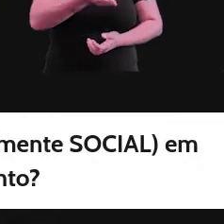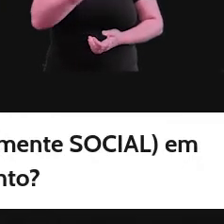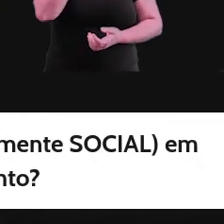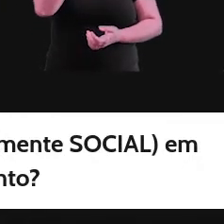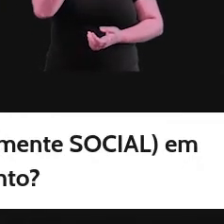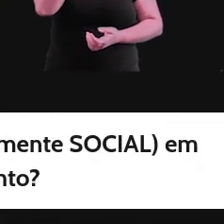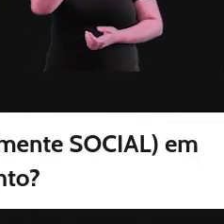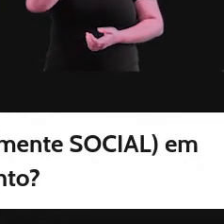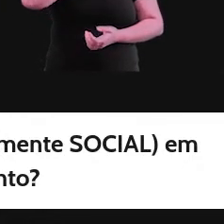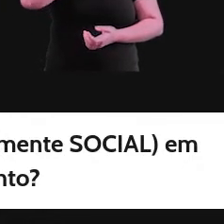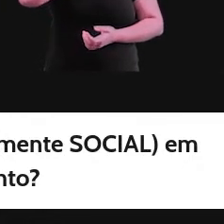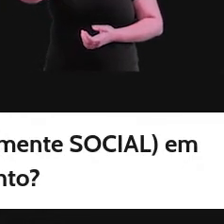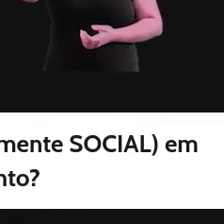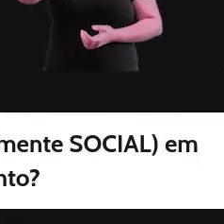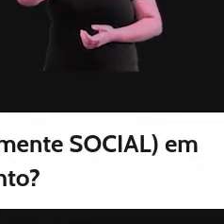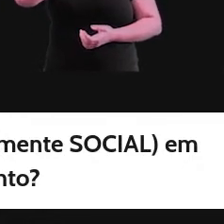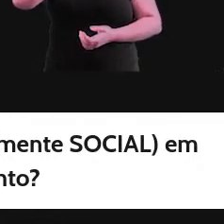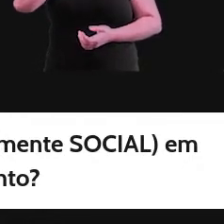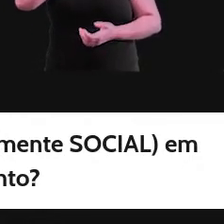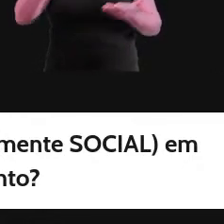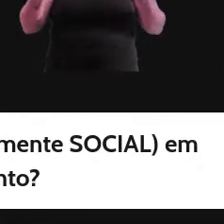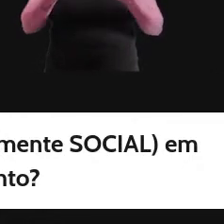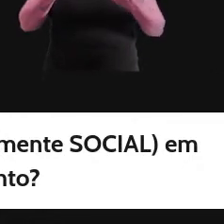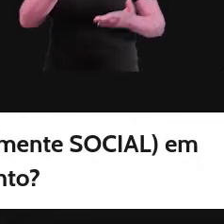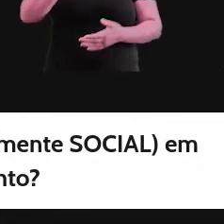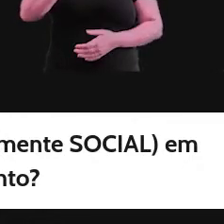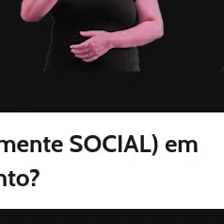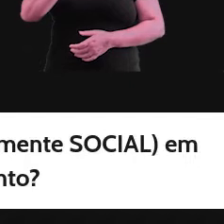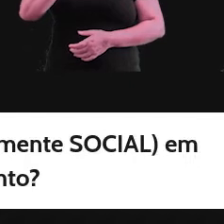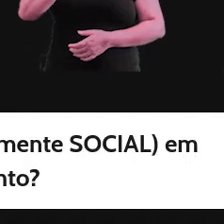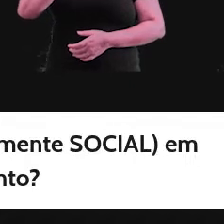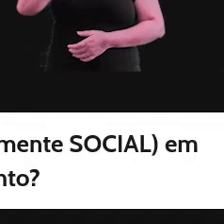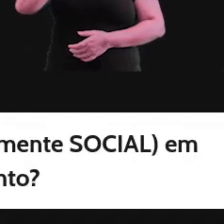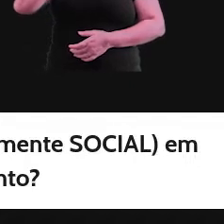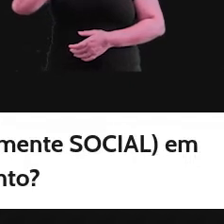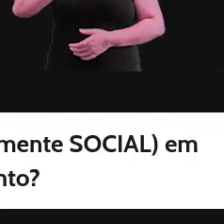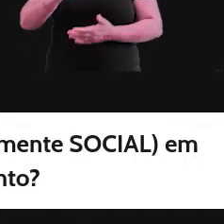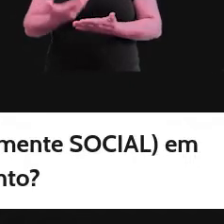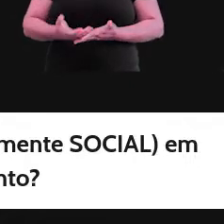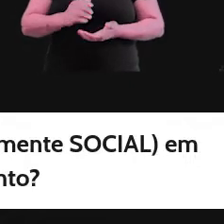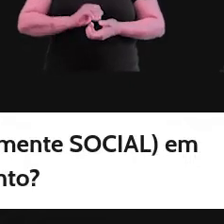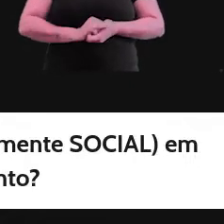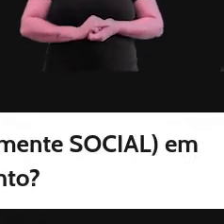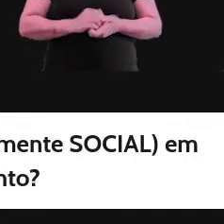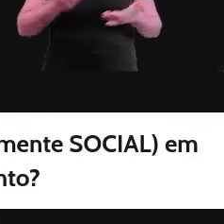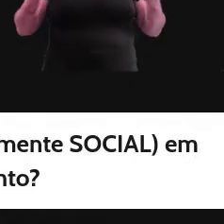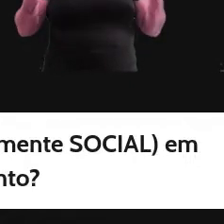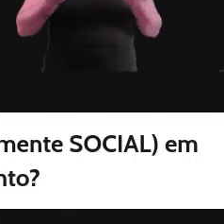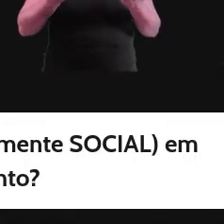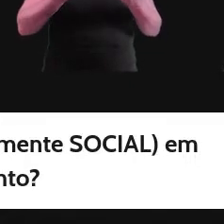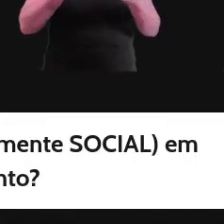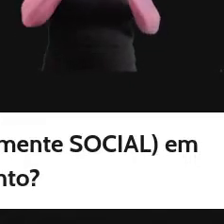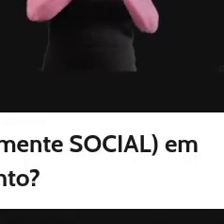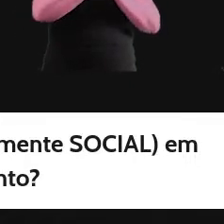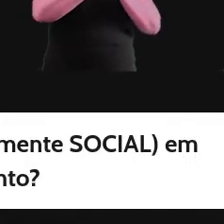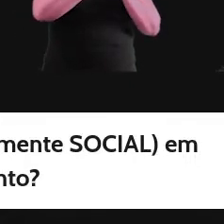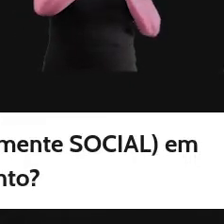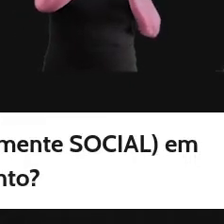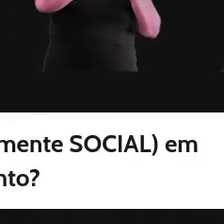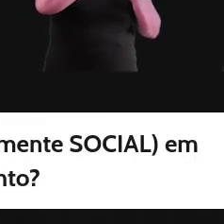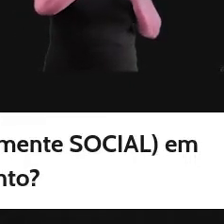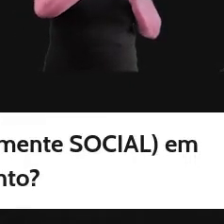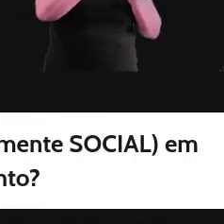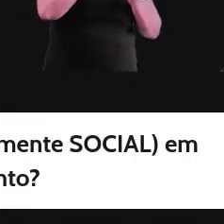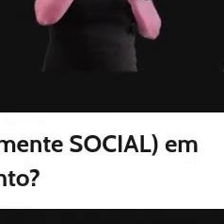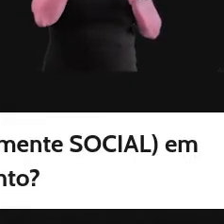aqui no Nono Fala Ciência. Muito obrigado pela participação, Andréia. E passando para a pergunta da Lélia, ela